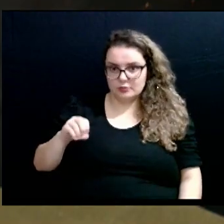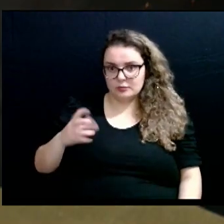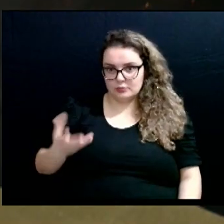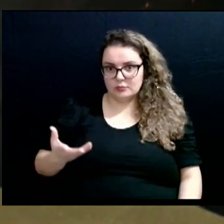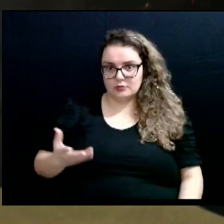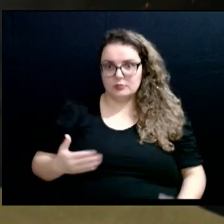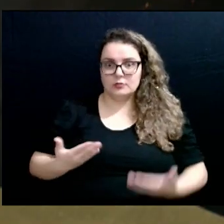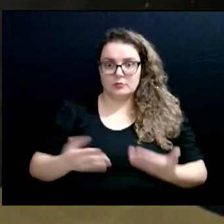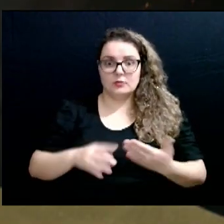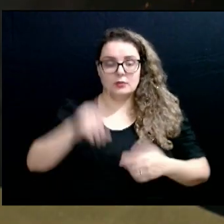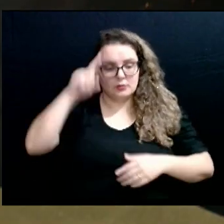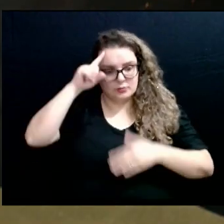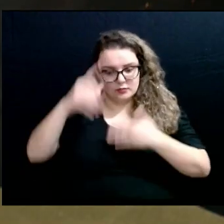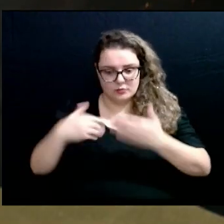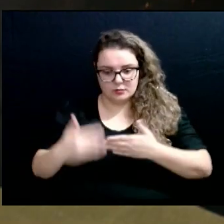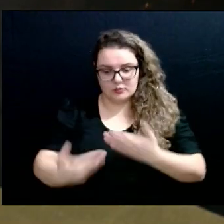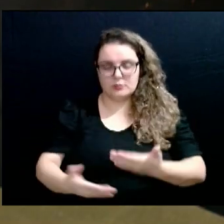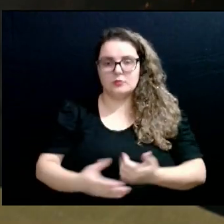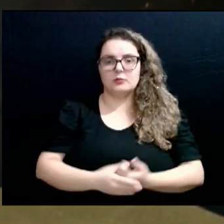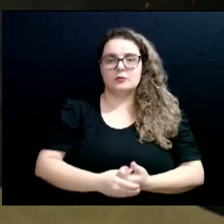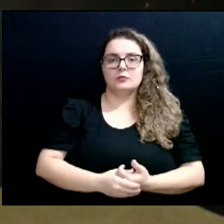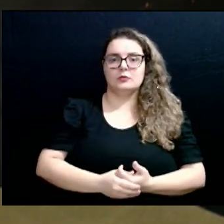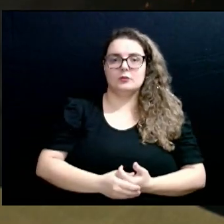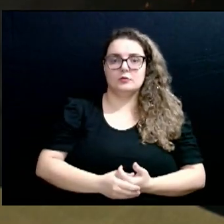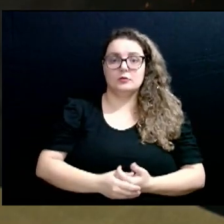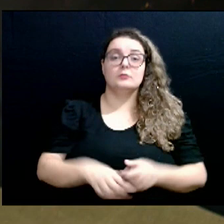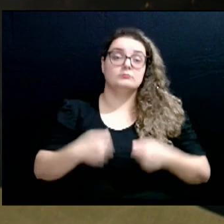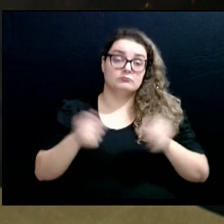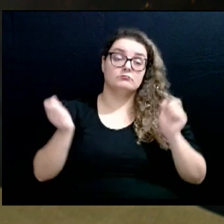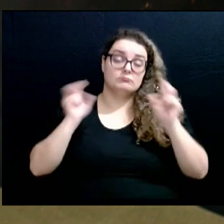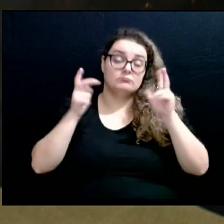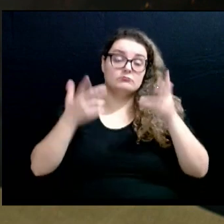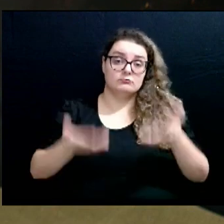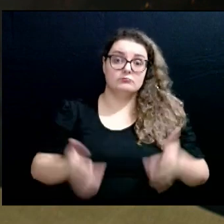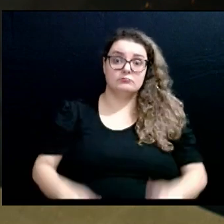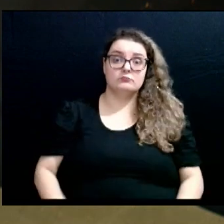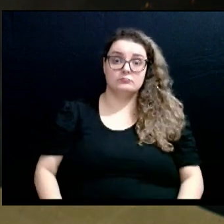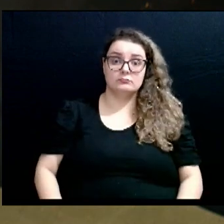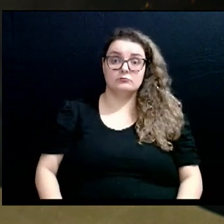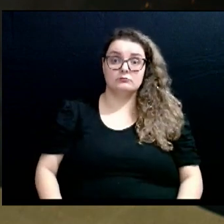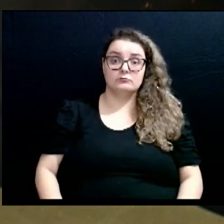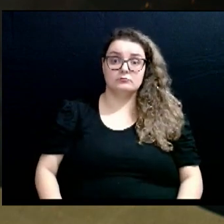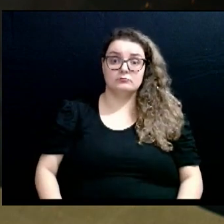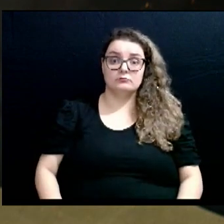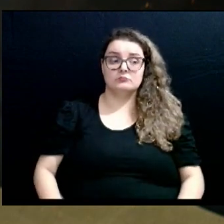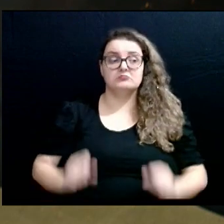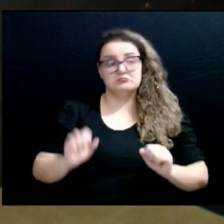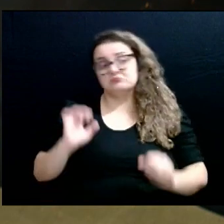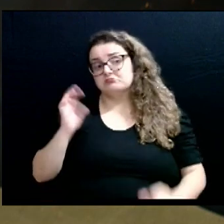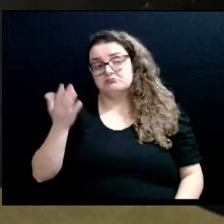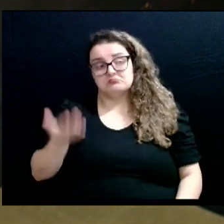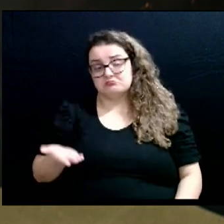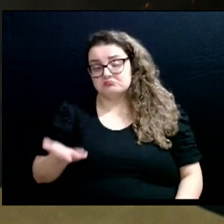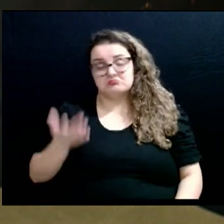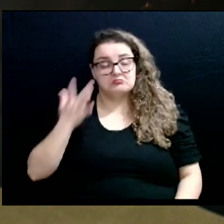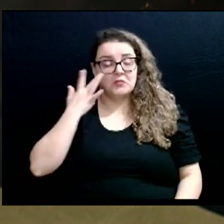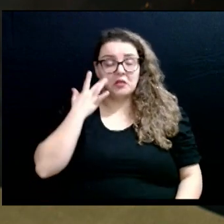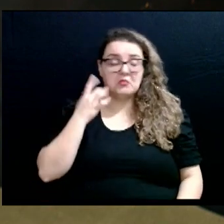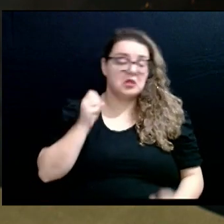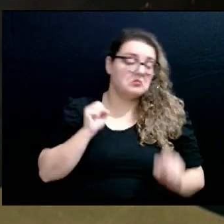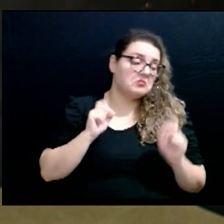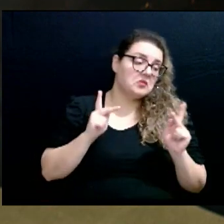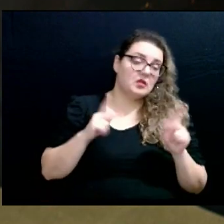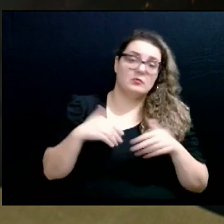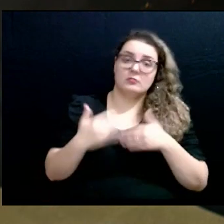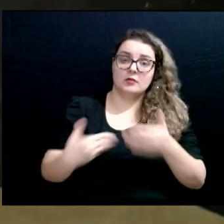dias, né, e então a gente precisa ficar atento a isso. Mas pode ser que aconteça uma coisa aqui, que amanhã tá tudo bem e que segue a vida. E